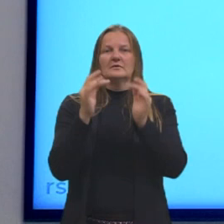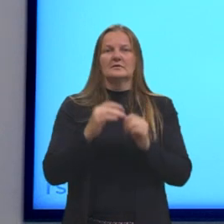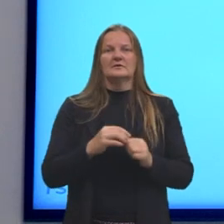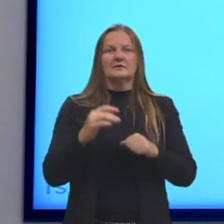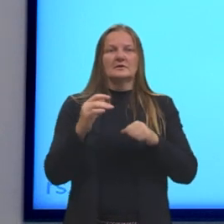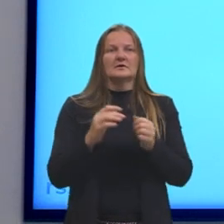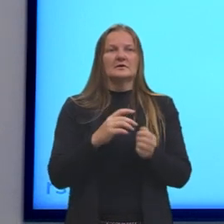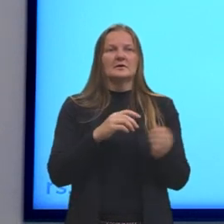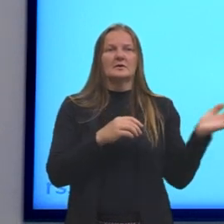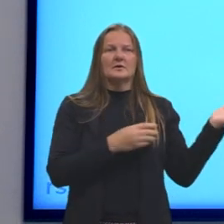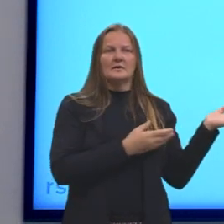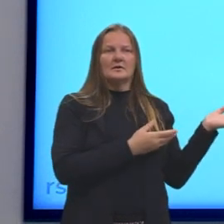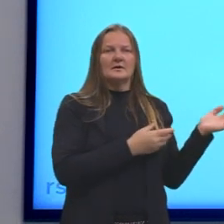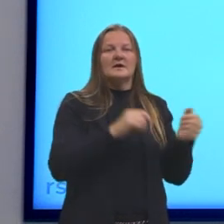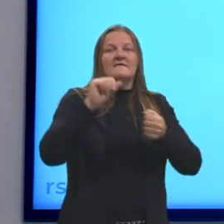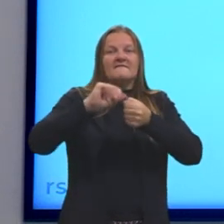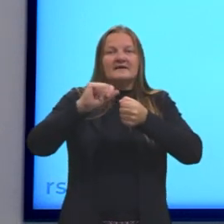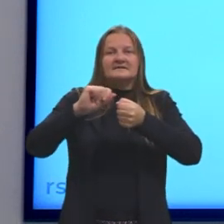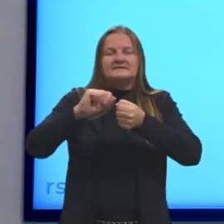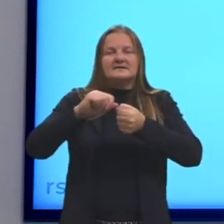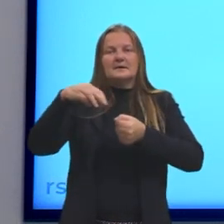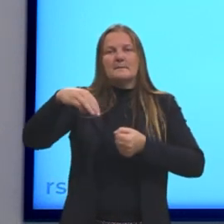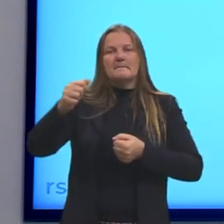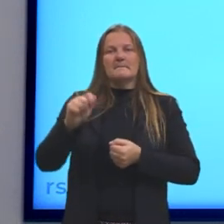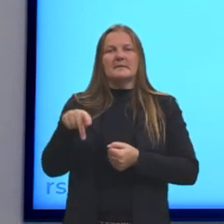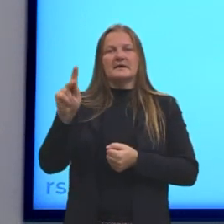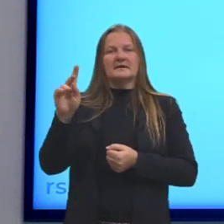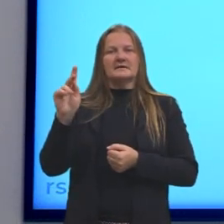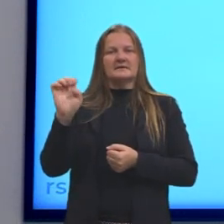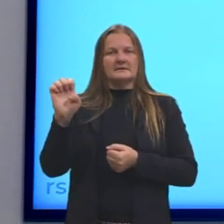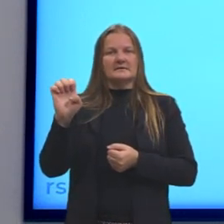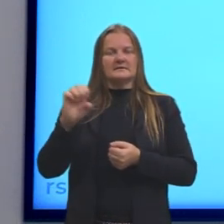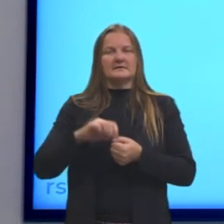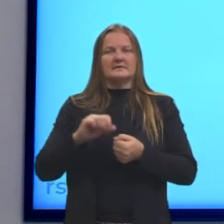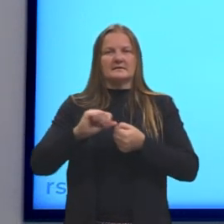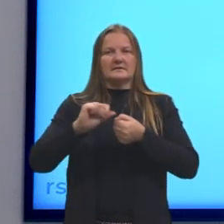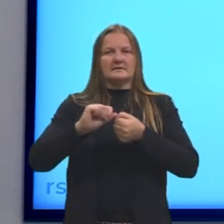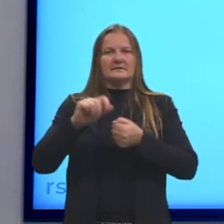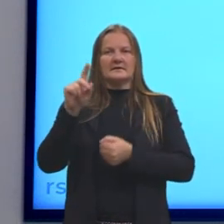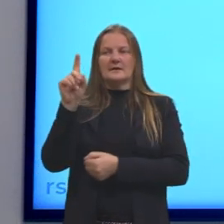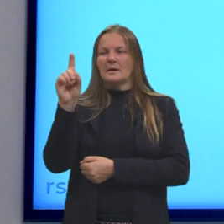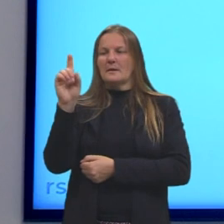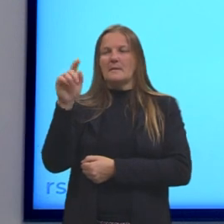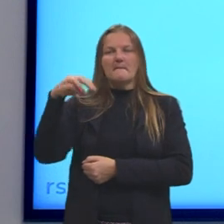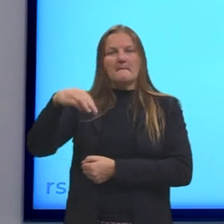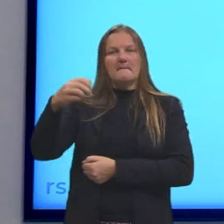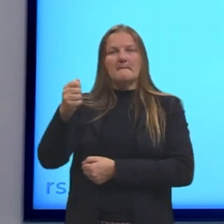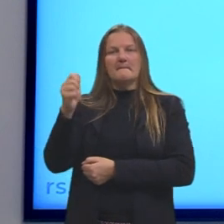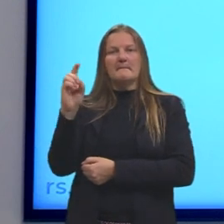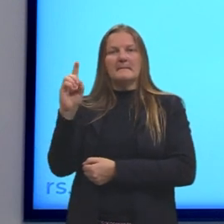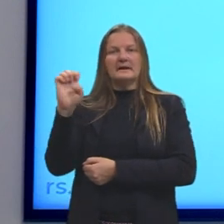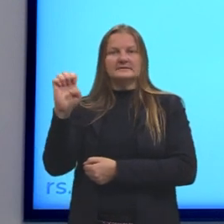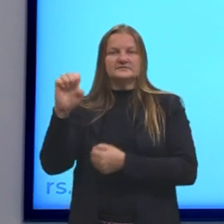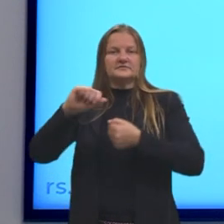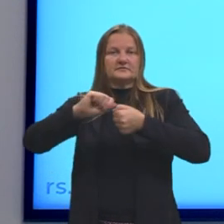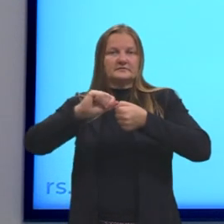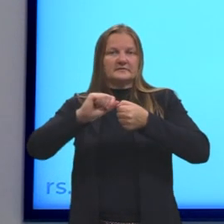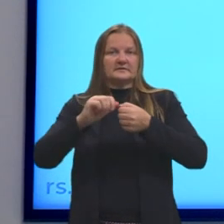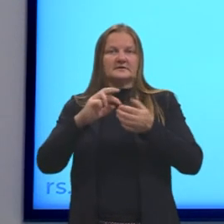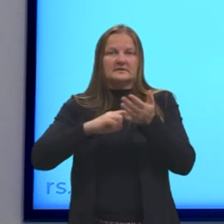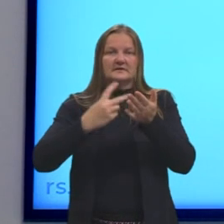um make que é o verbo fazer recebe no lugar do cá o de e assim por